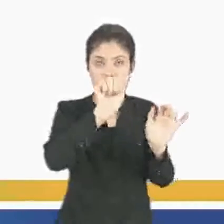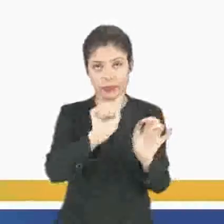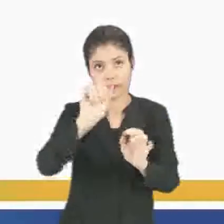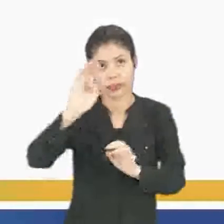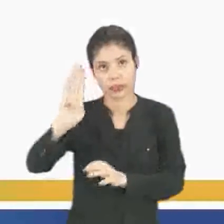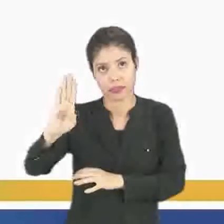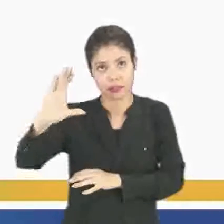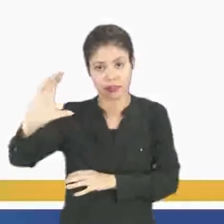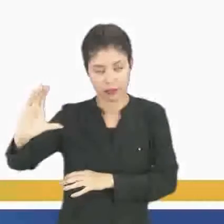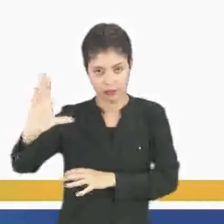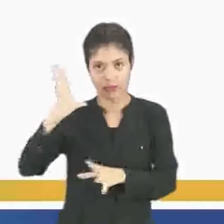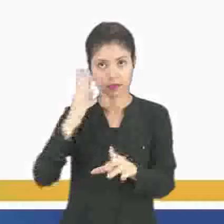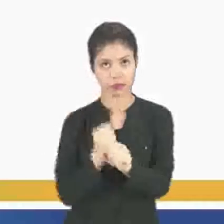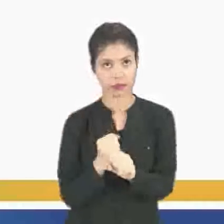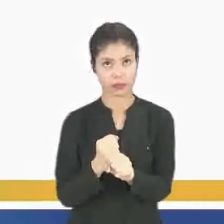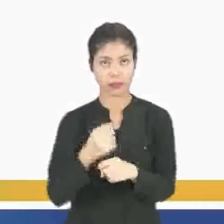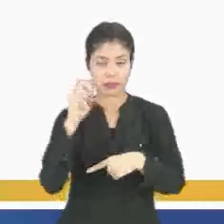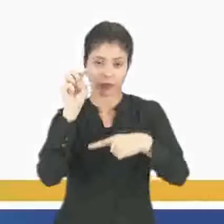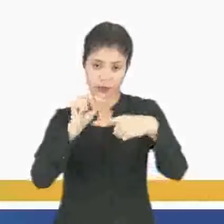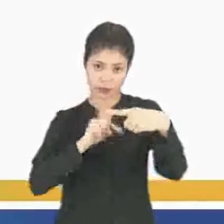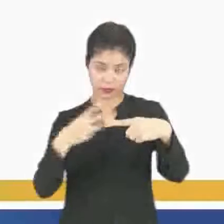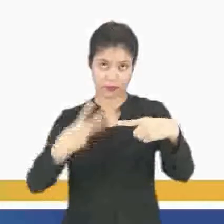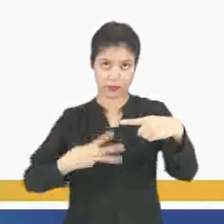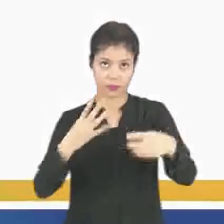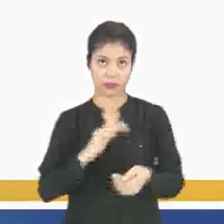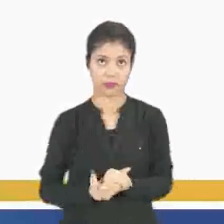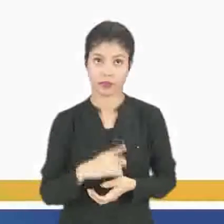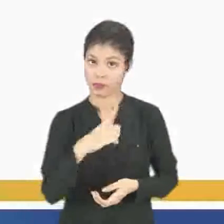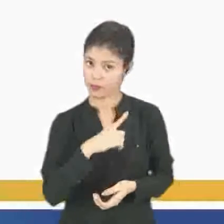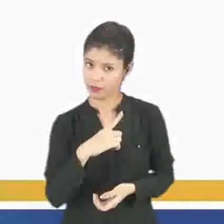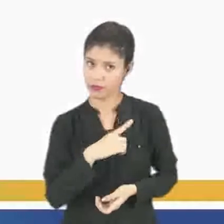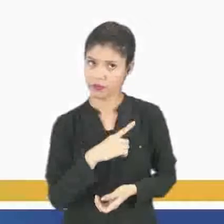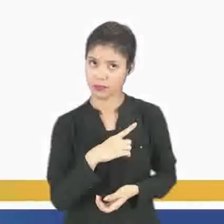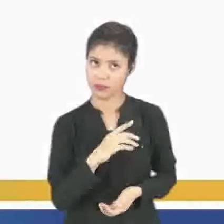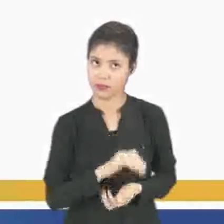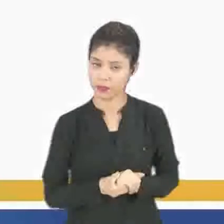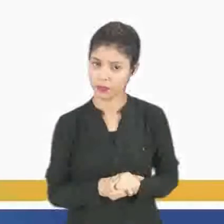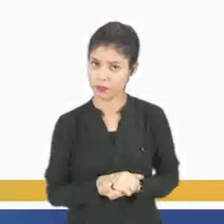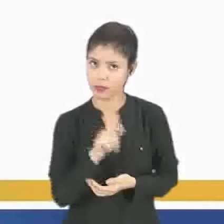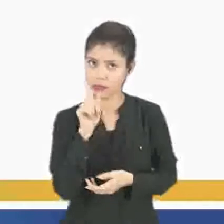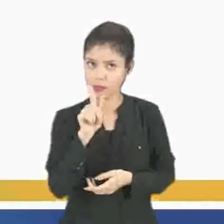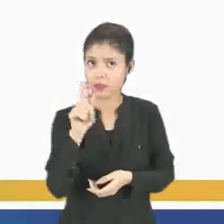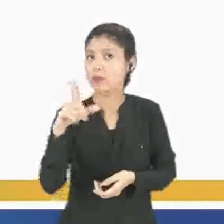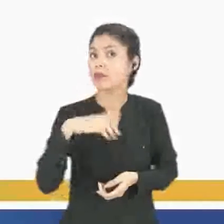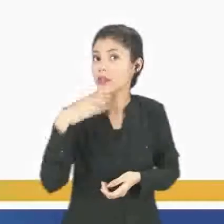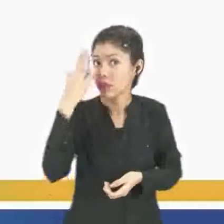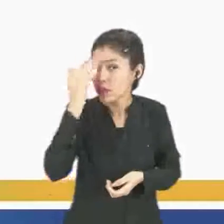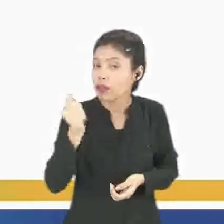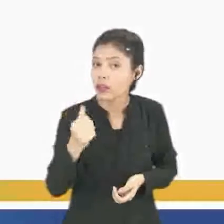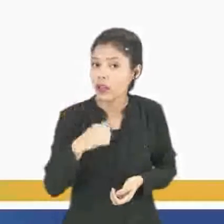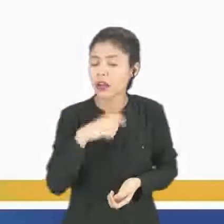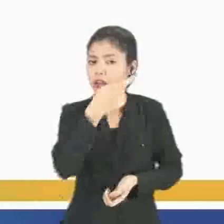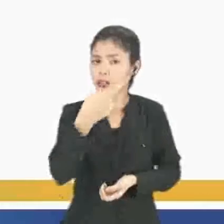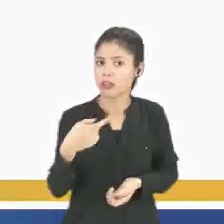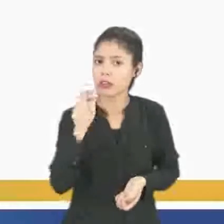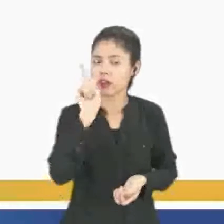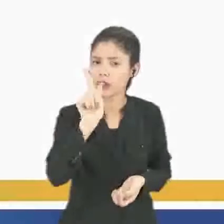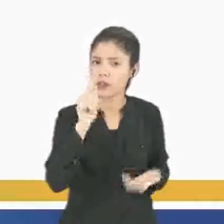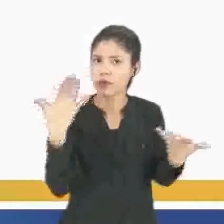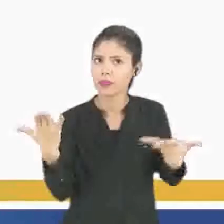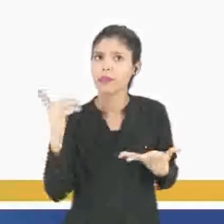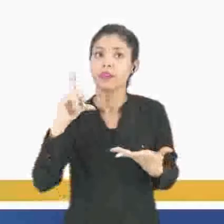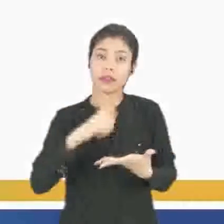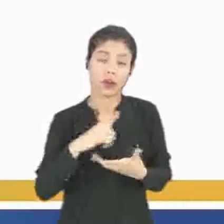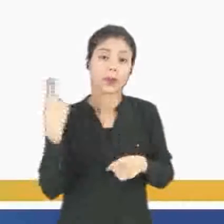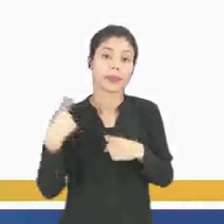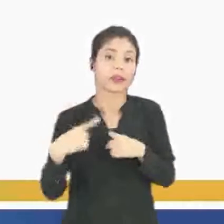mais YB mais YC sobre 3. Eu tenho YG? É o que eu quero saber. Eu tenho XG? Então eu